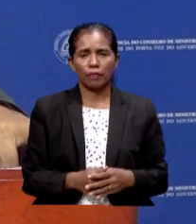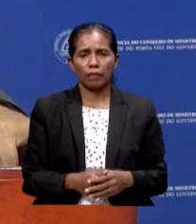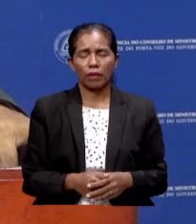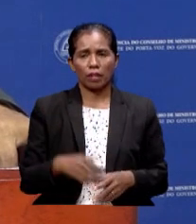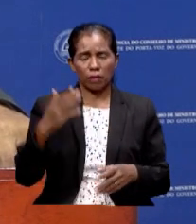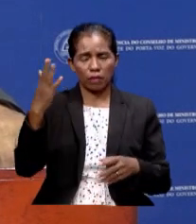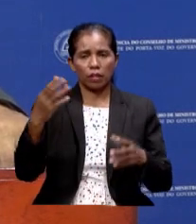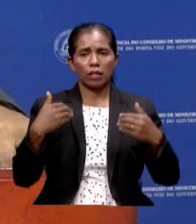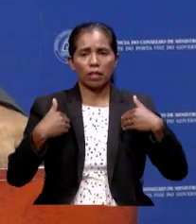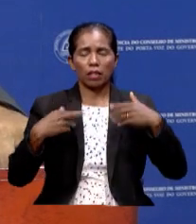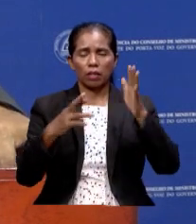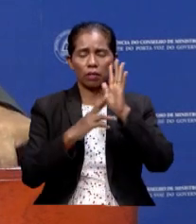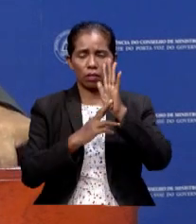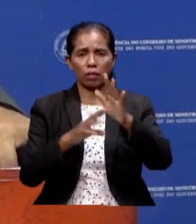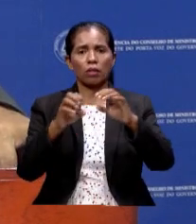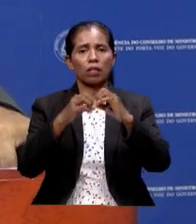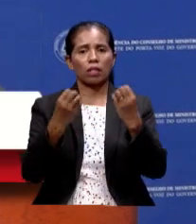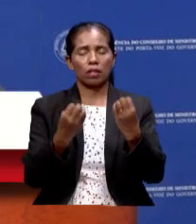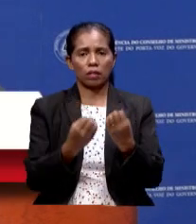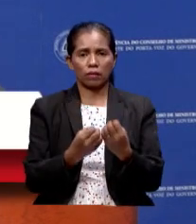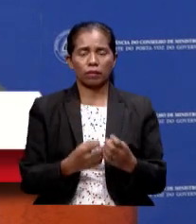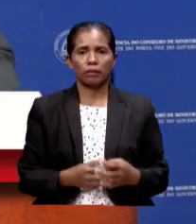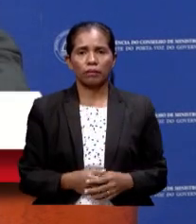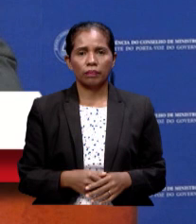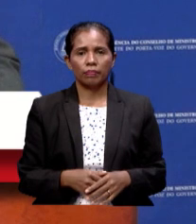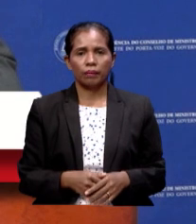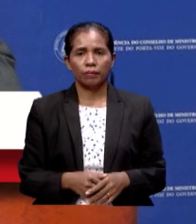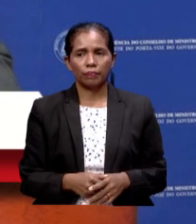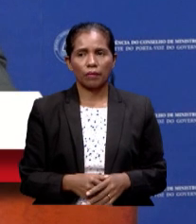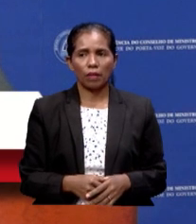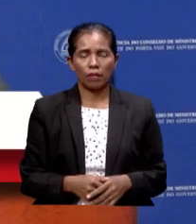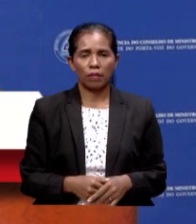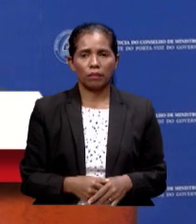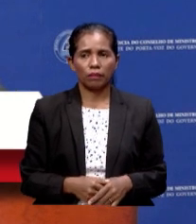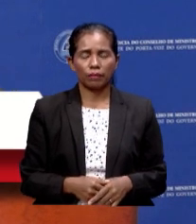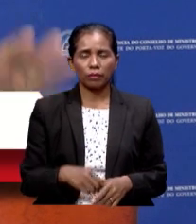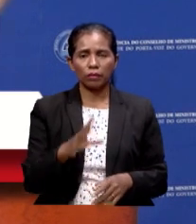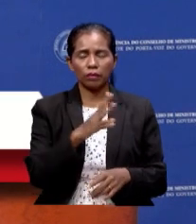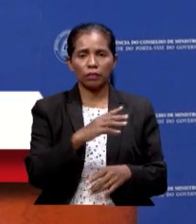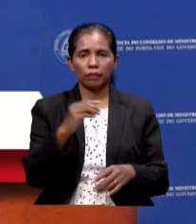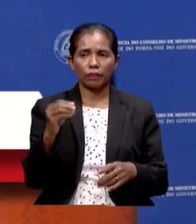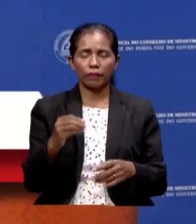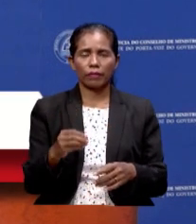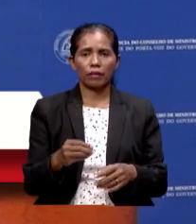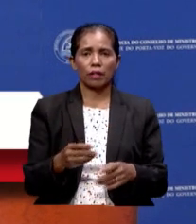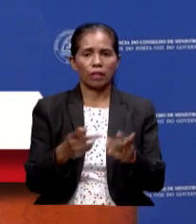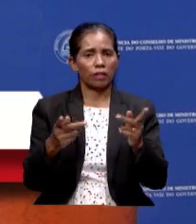no responsabilidade organização coletiva. No mos, iha parte